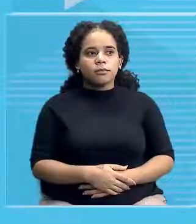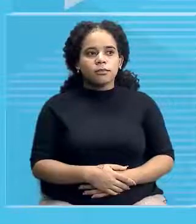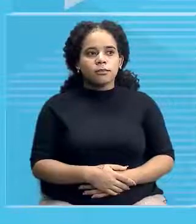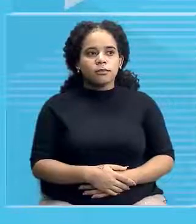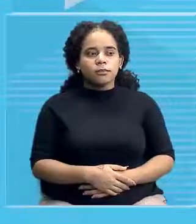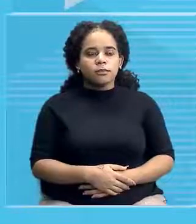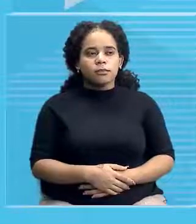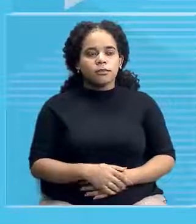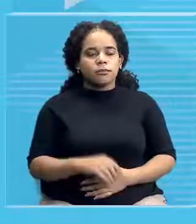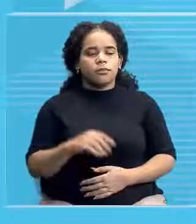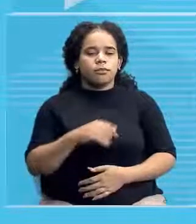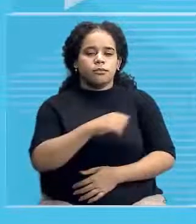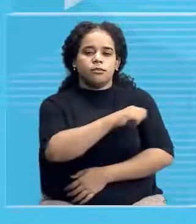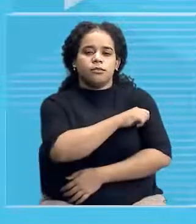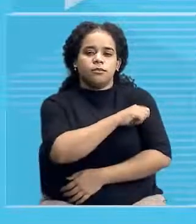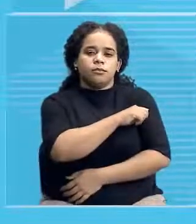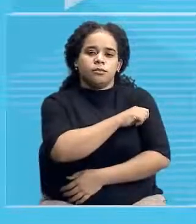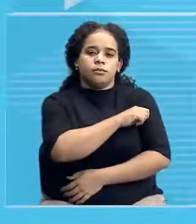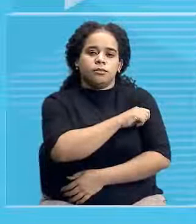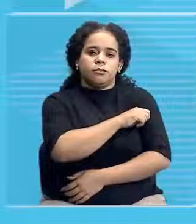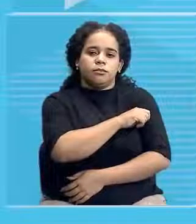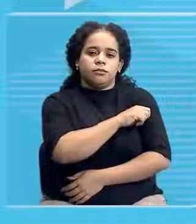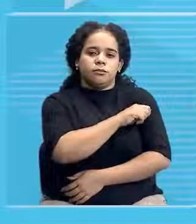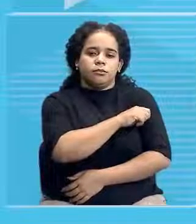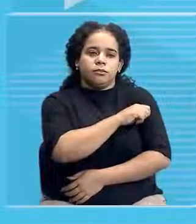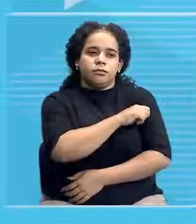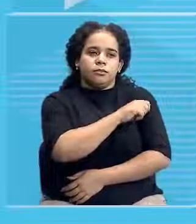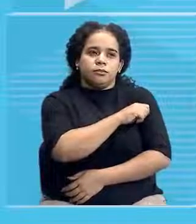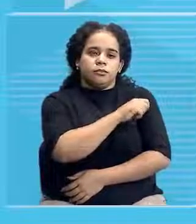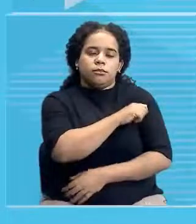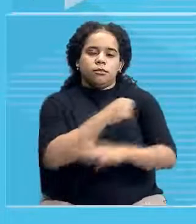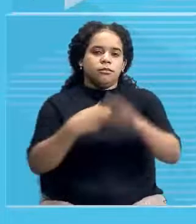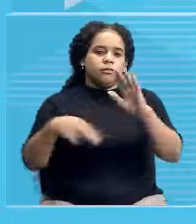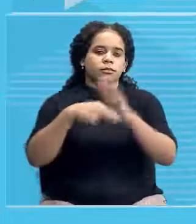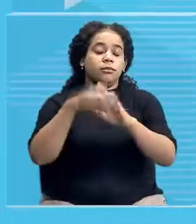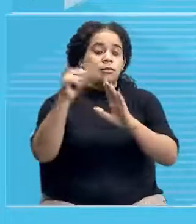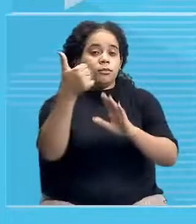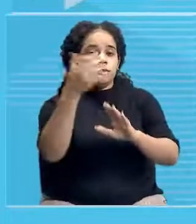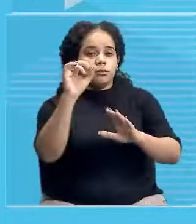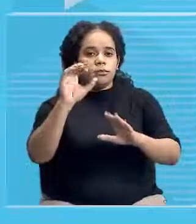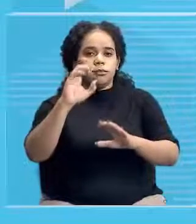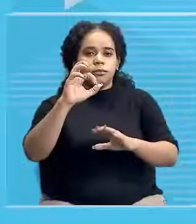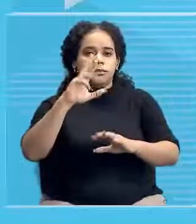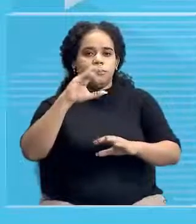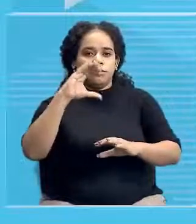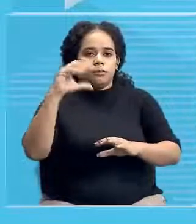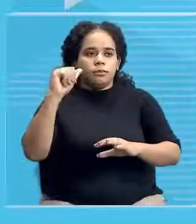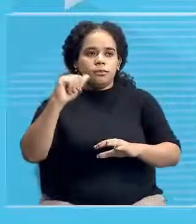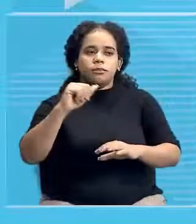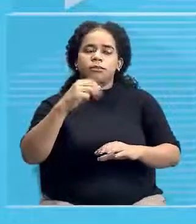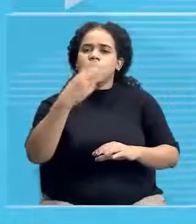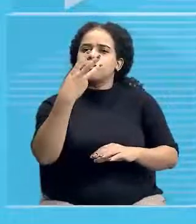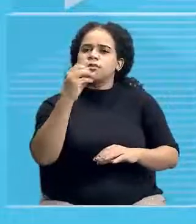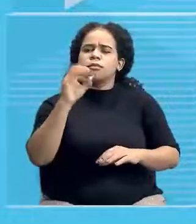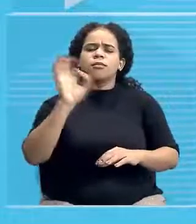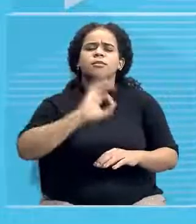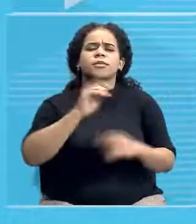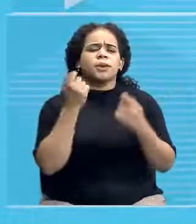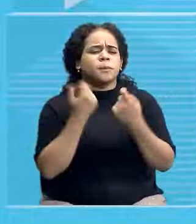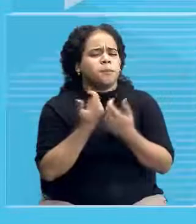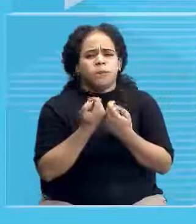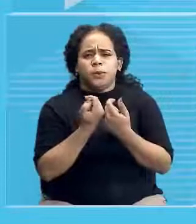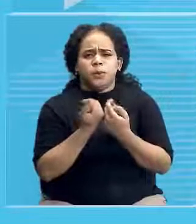A Érica Fernanda, nossa querida Érica, aluna nota 10, diz que 30% é muito pouco.